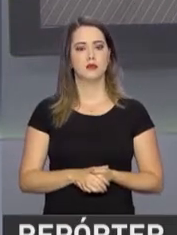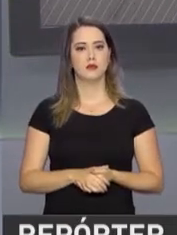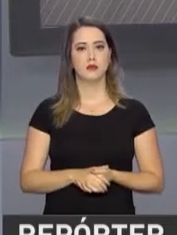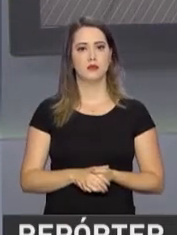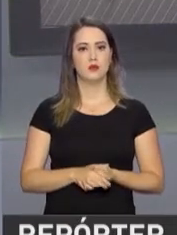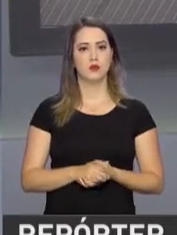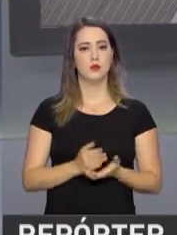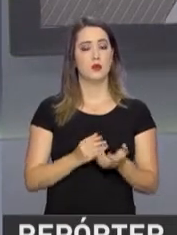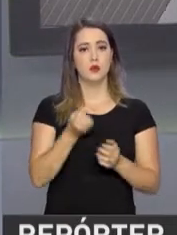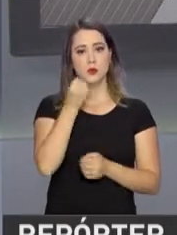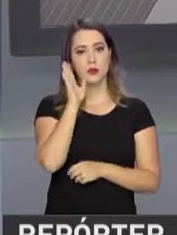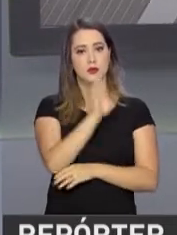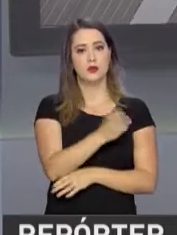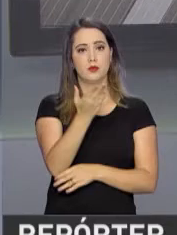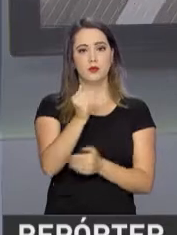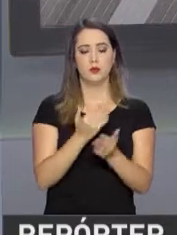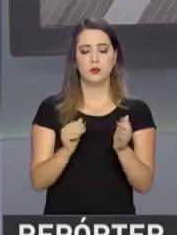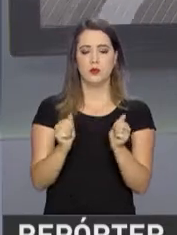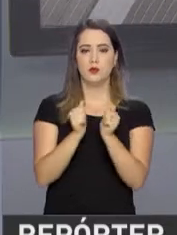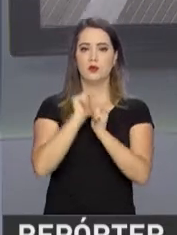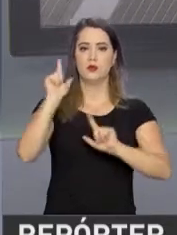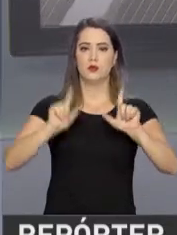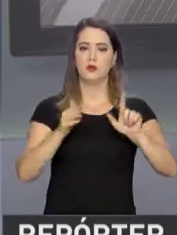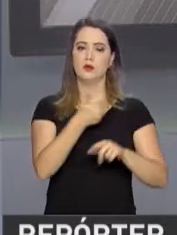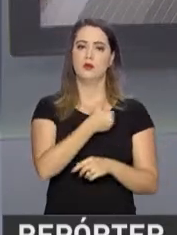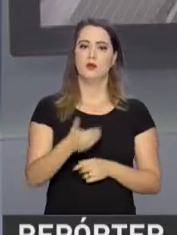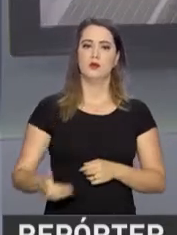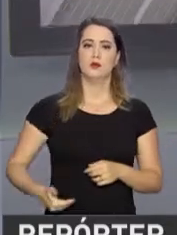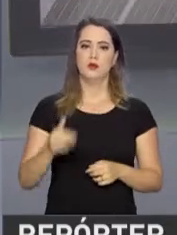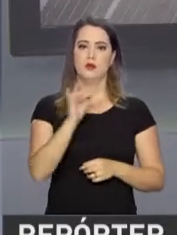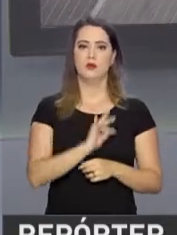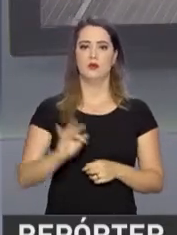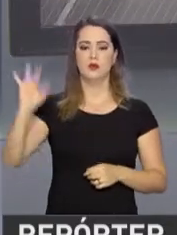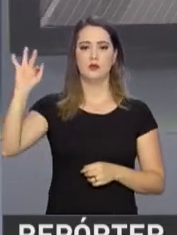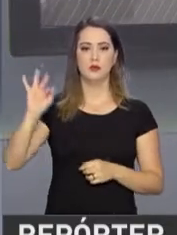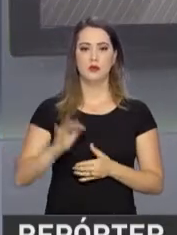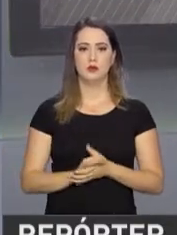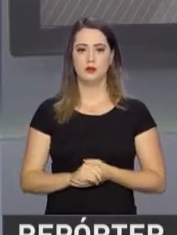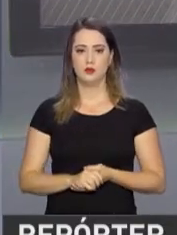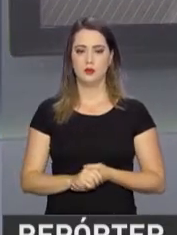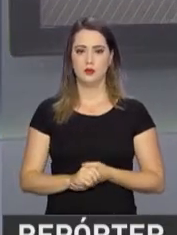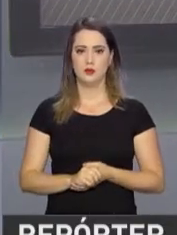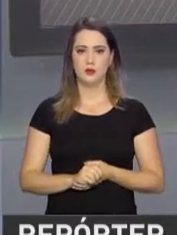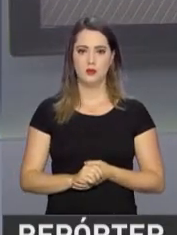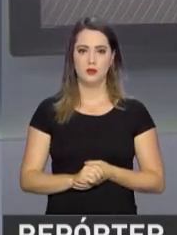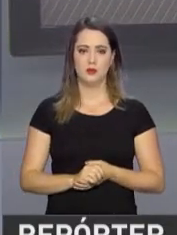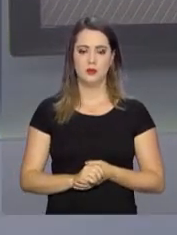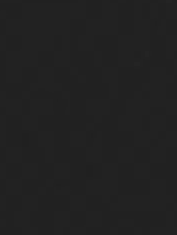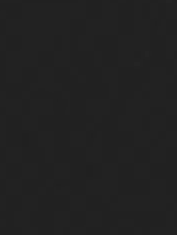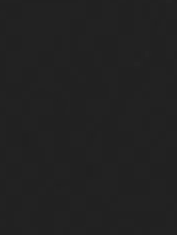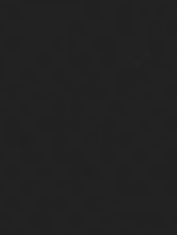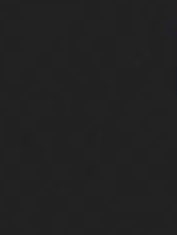internet uma boa tarde pra você e continue com a gente aqui na nbr a tv do governo federal